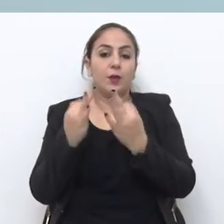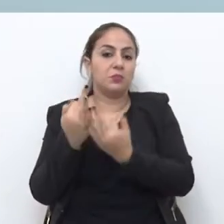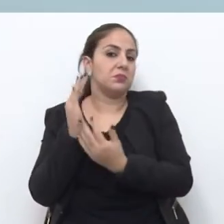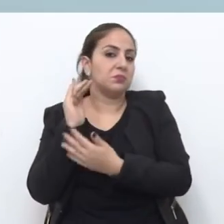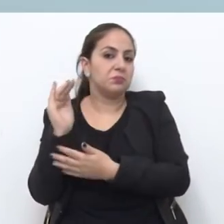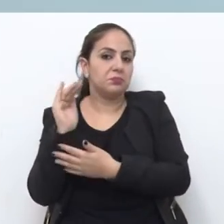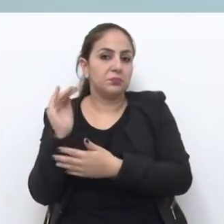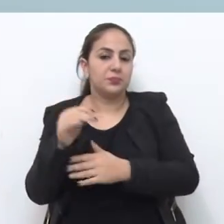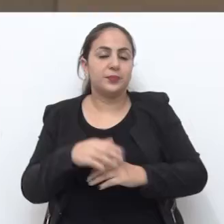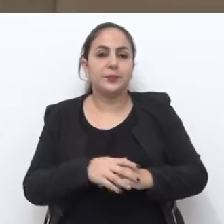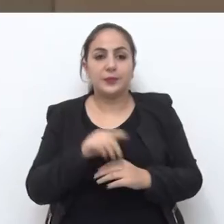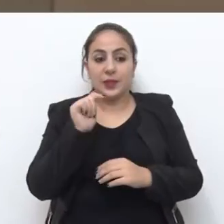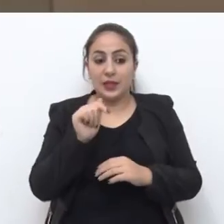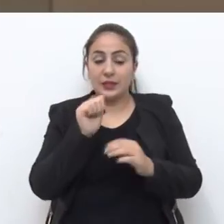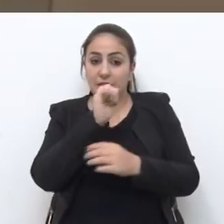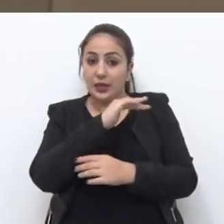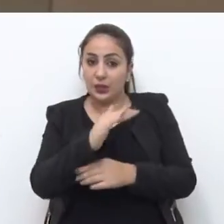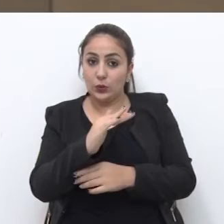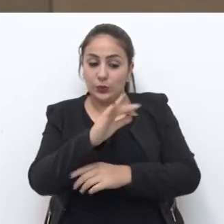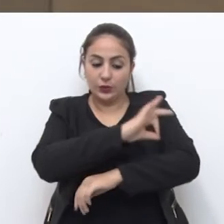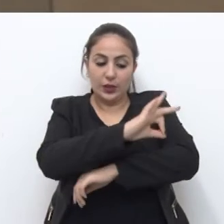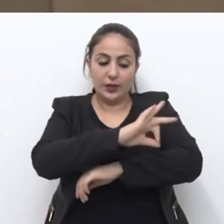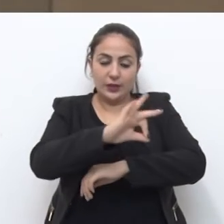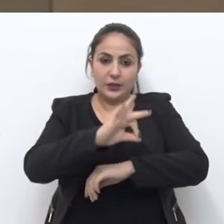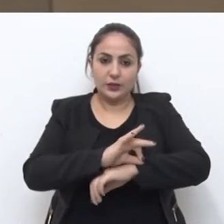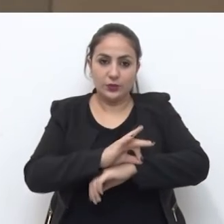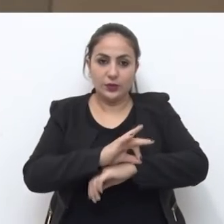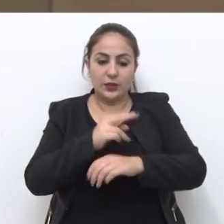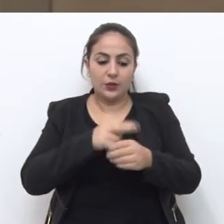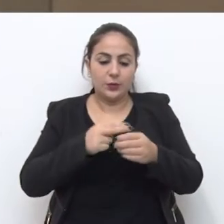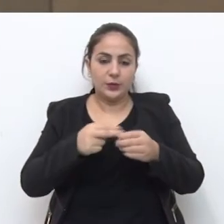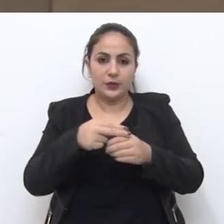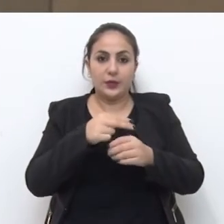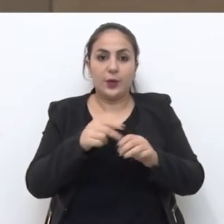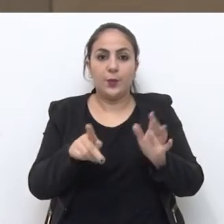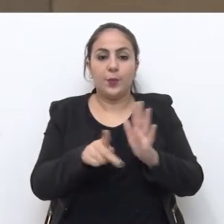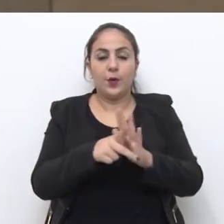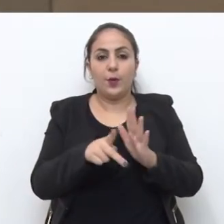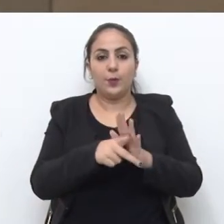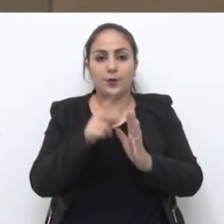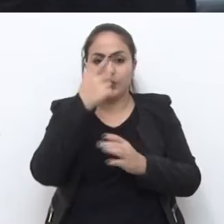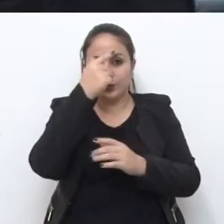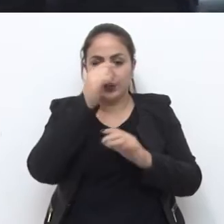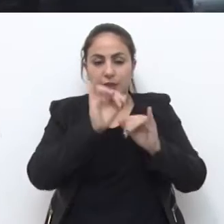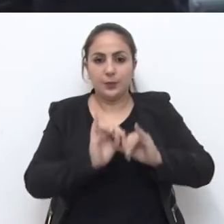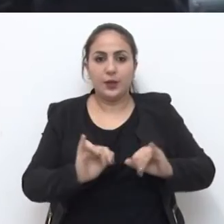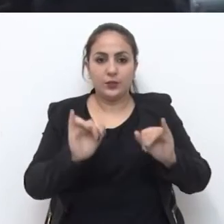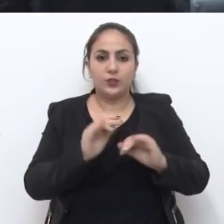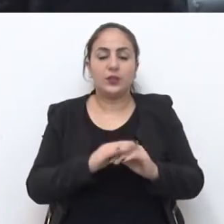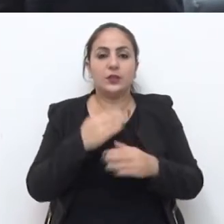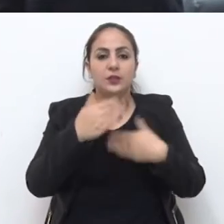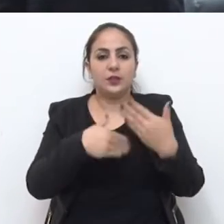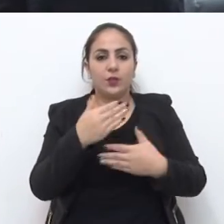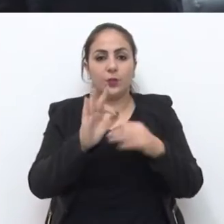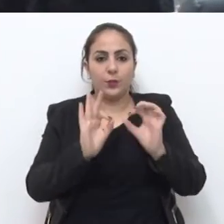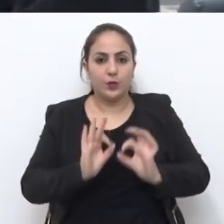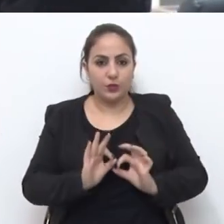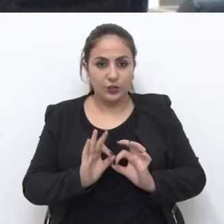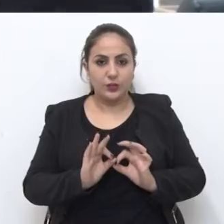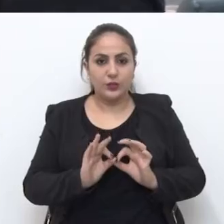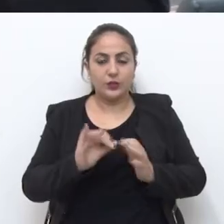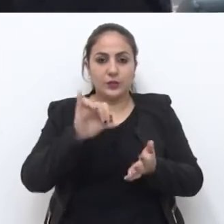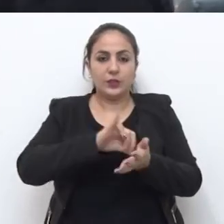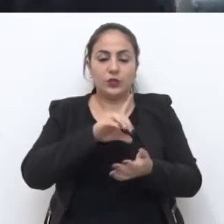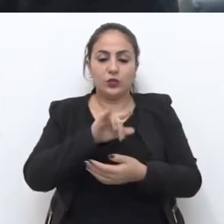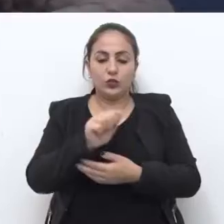seu familiar fique tranquilo. Este estudante de Arquitetura e Urbanismo da IMED desenvolve o projeto do